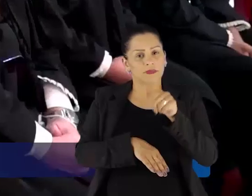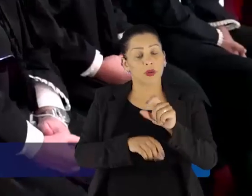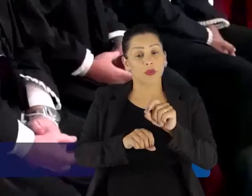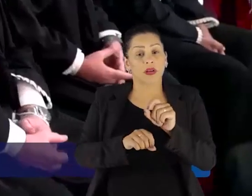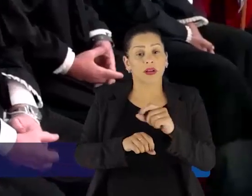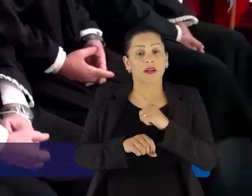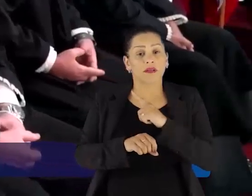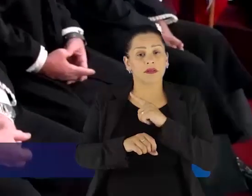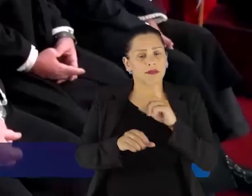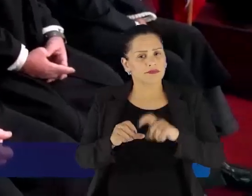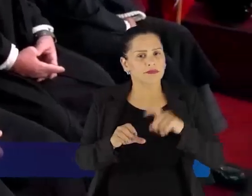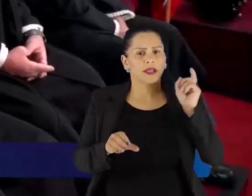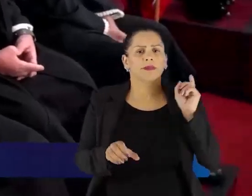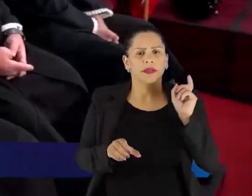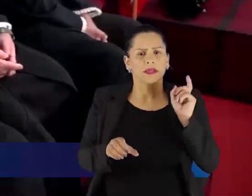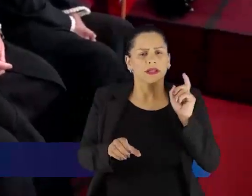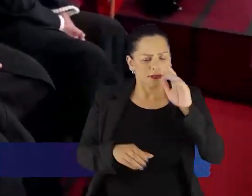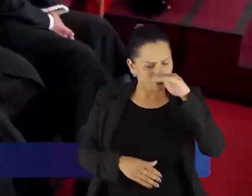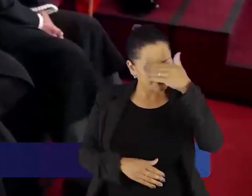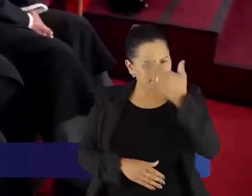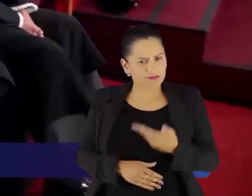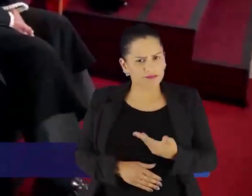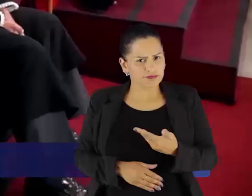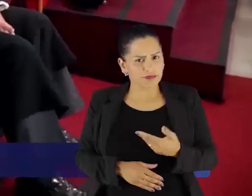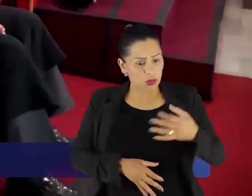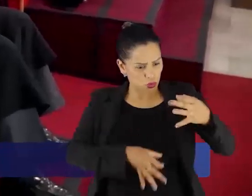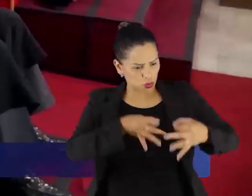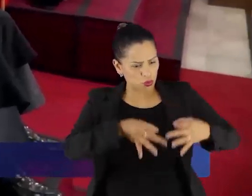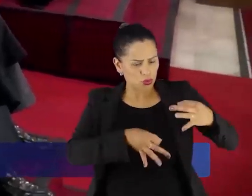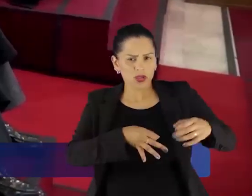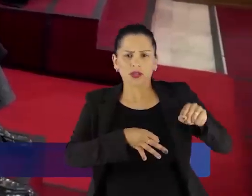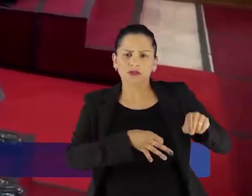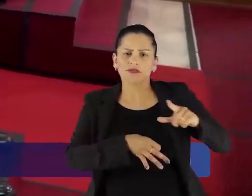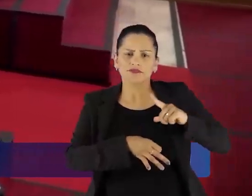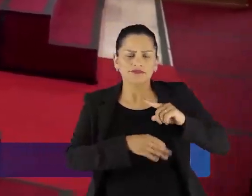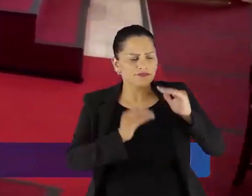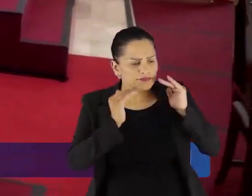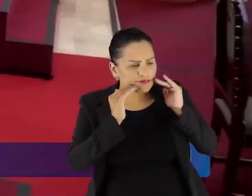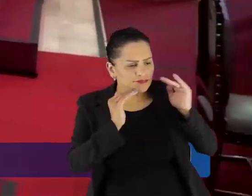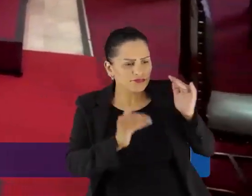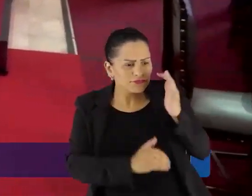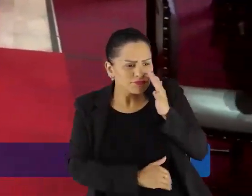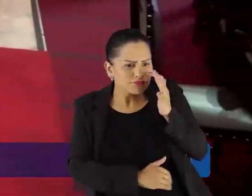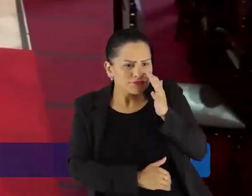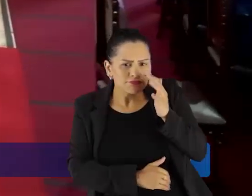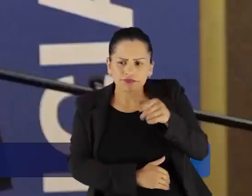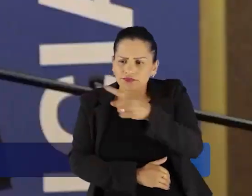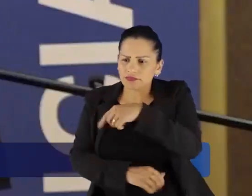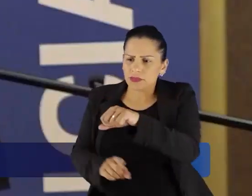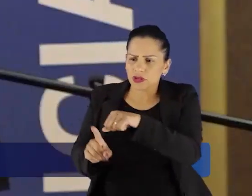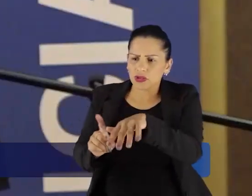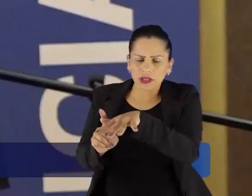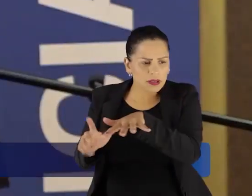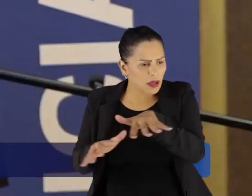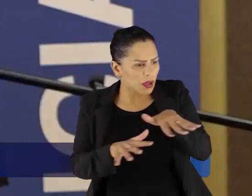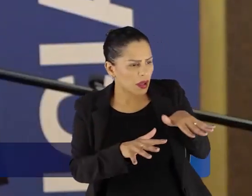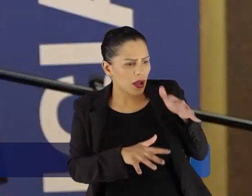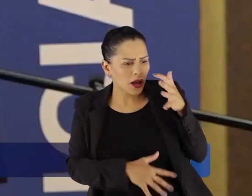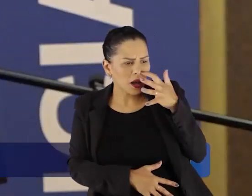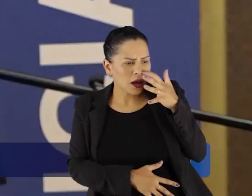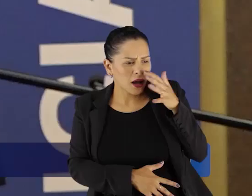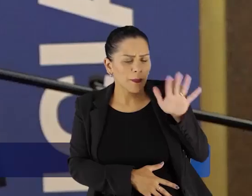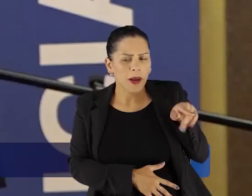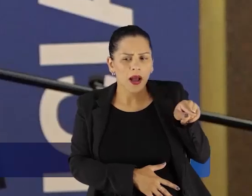independência e ao 10 que é uma estrada granjeira é o respeito e admiração no da sociedade o que deve ser a ver